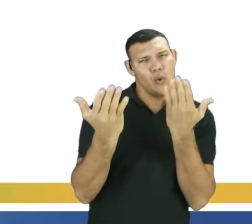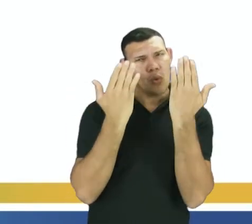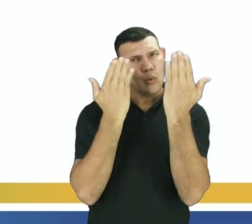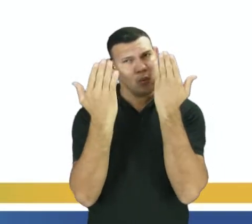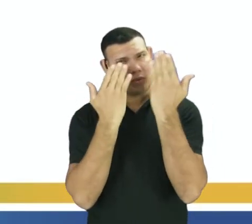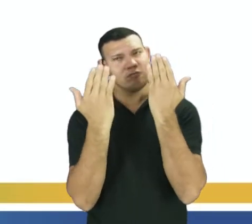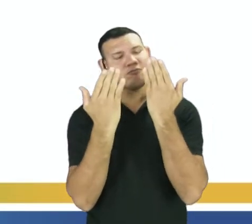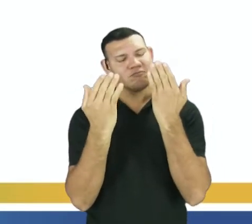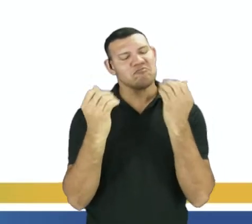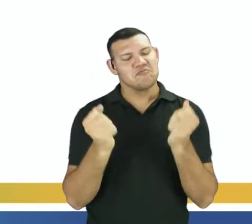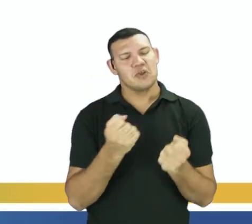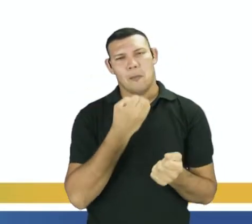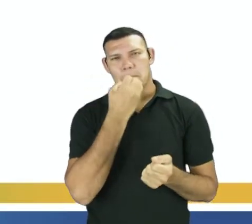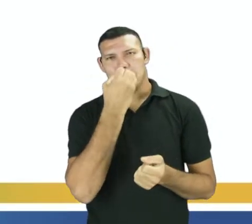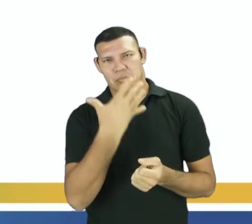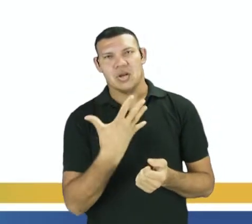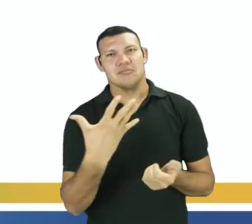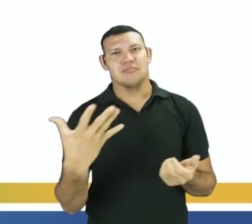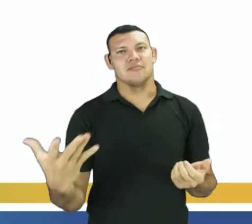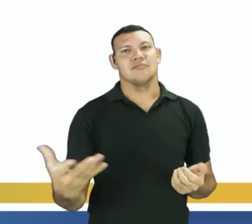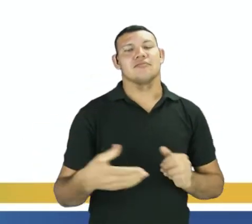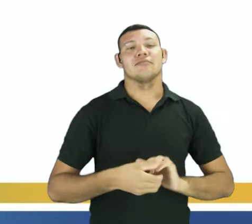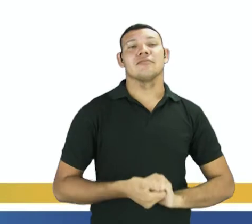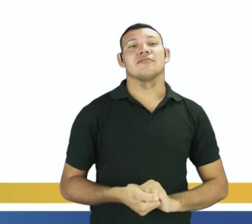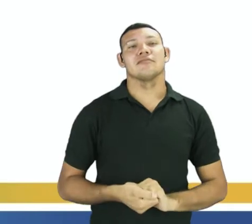dar show em tudo. Seguimos.